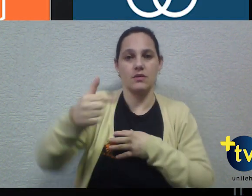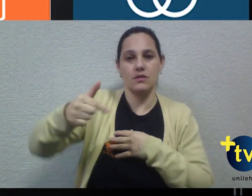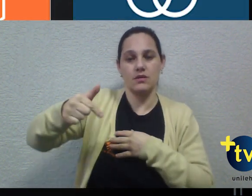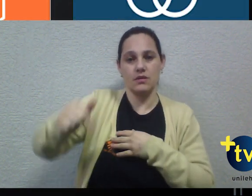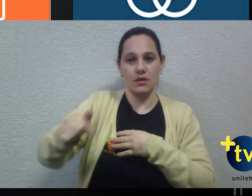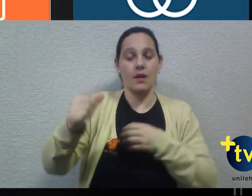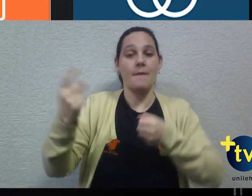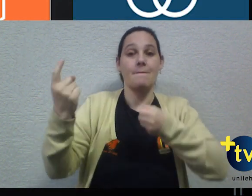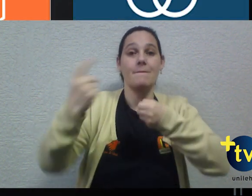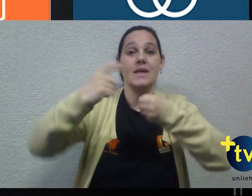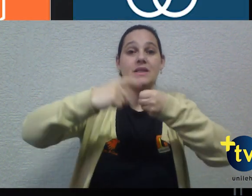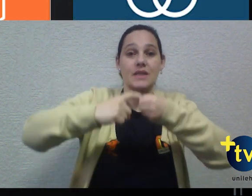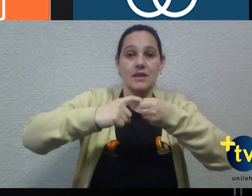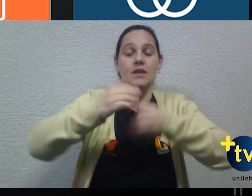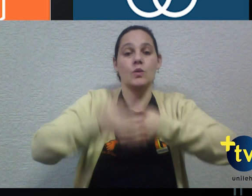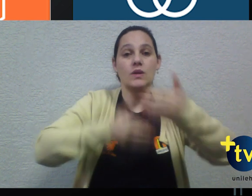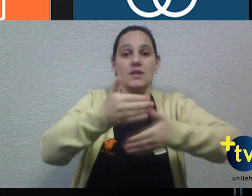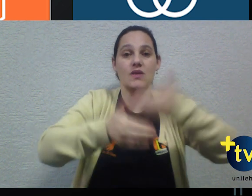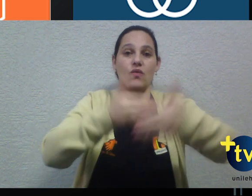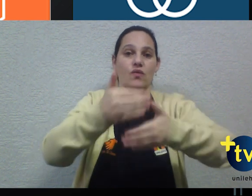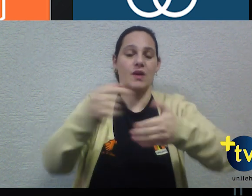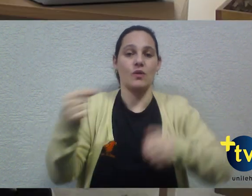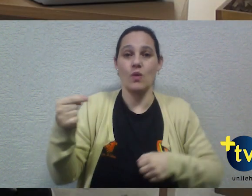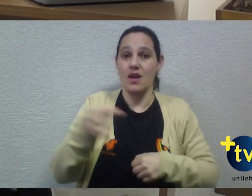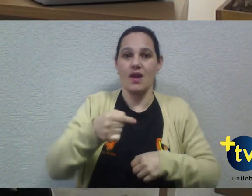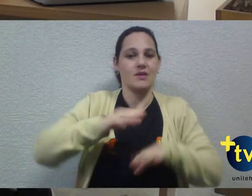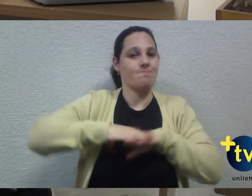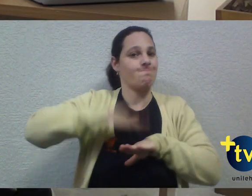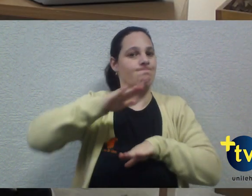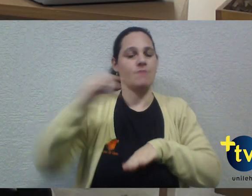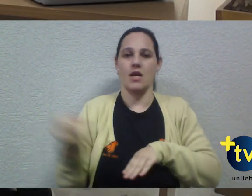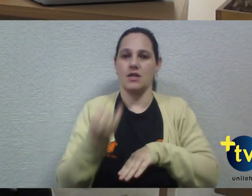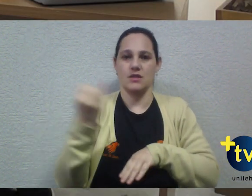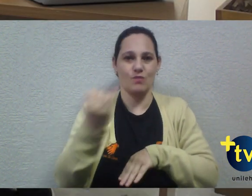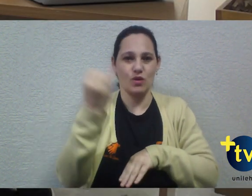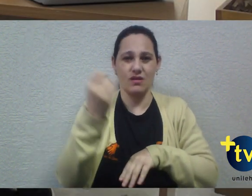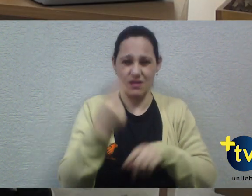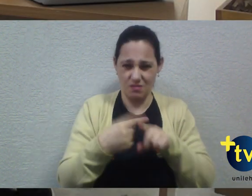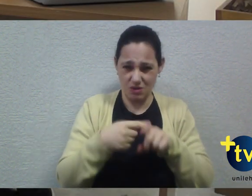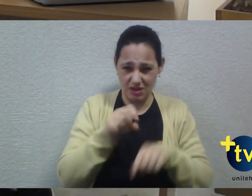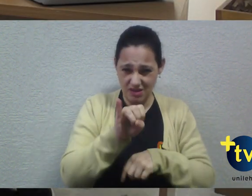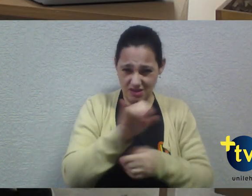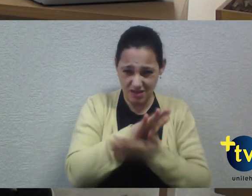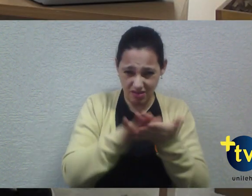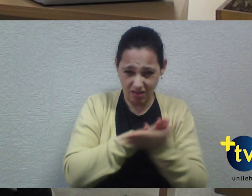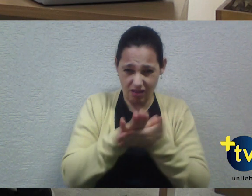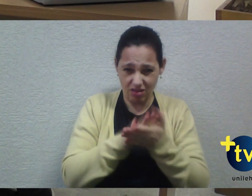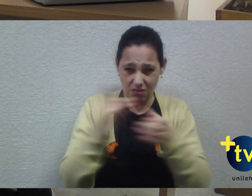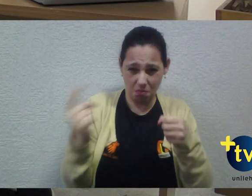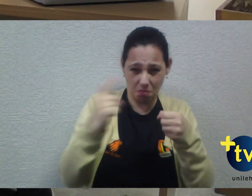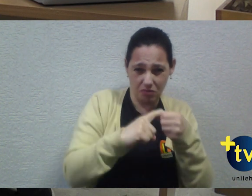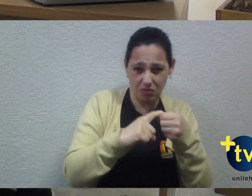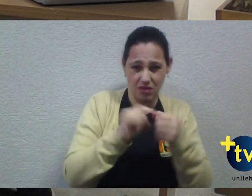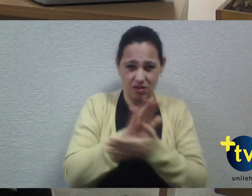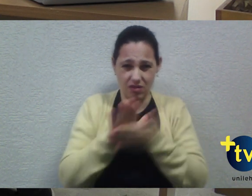e meios de implementação, que é o ponto-chave para finalizar todo o processo, porque sem a